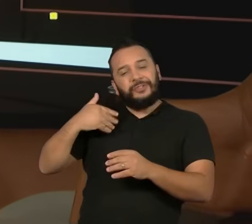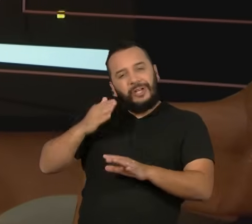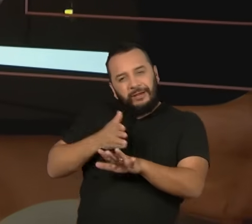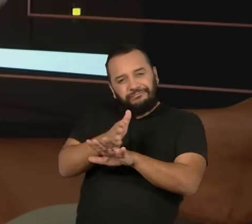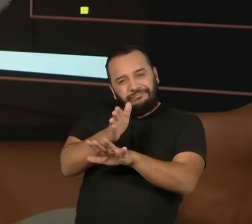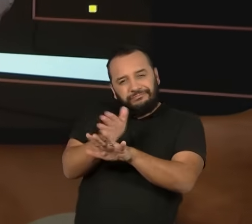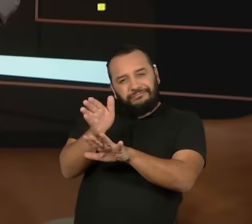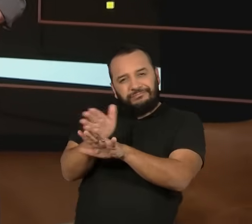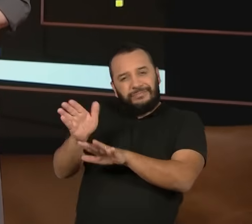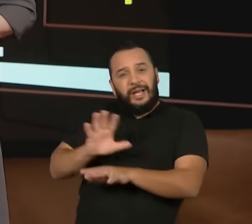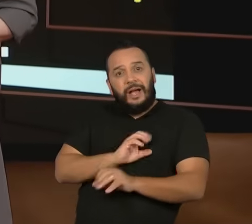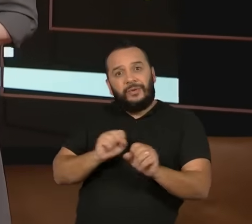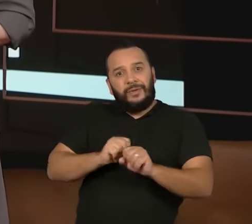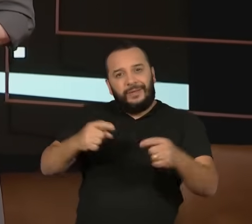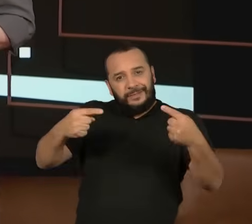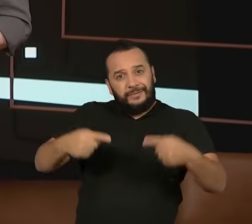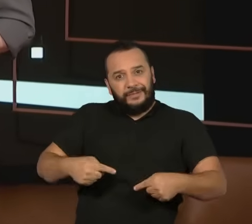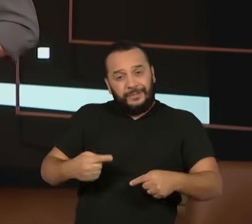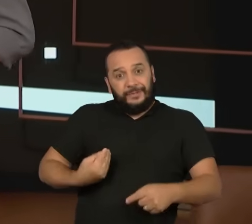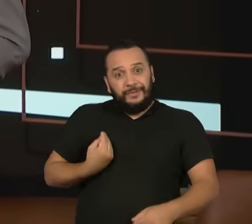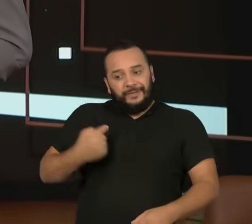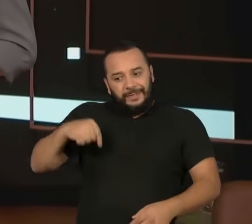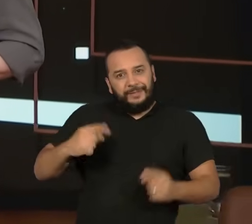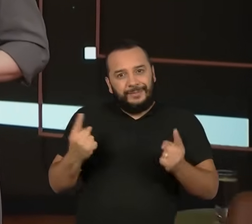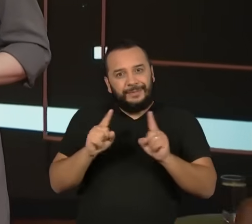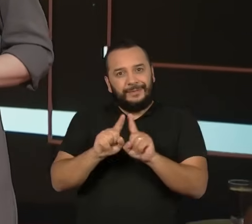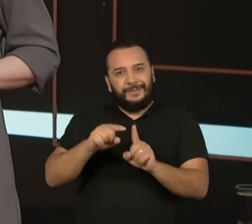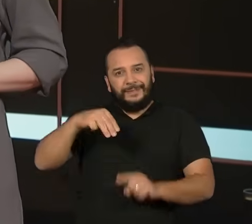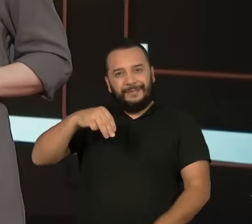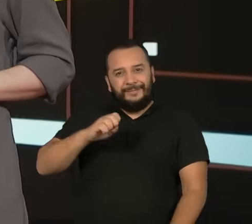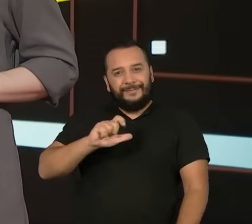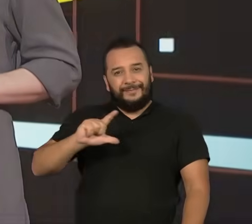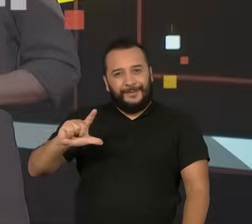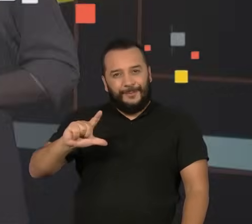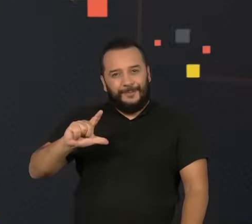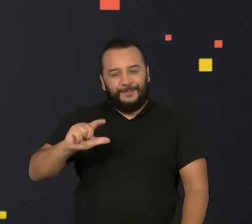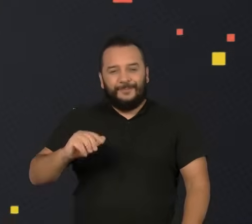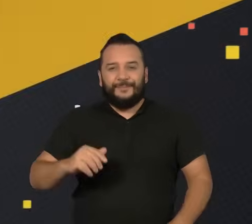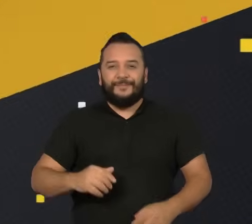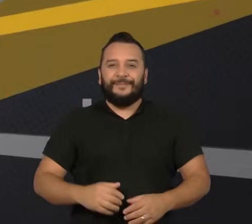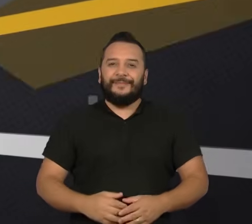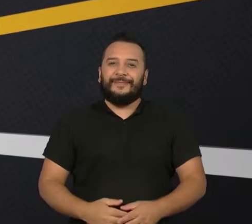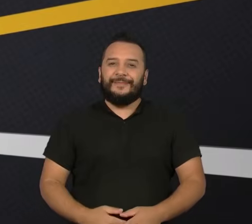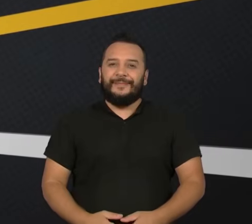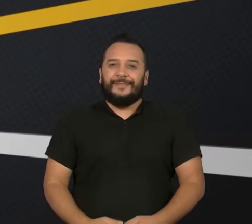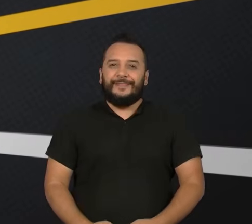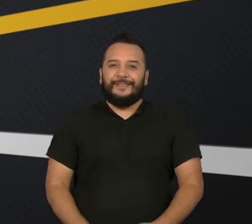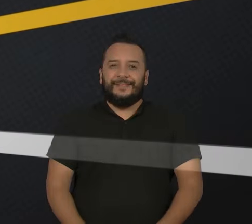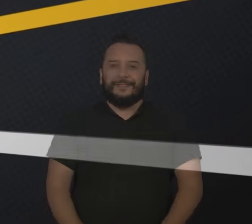por adorar desafios. Vamos receber no Persona Mel Lisboa.